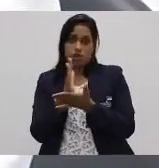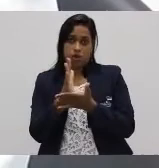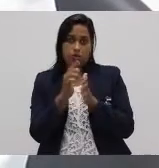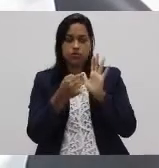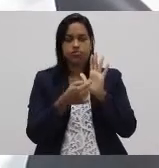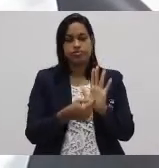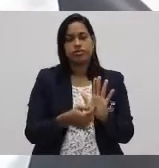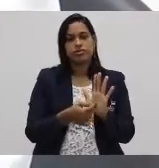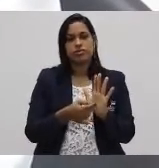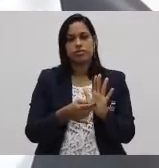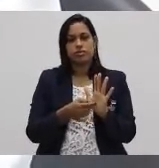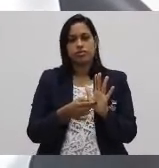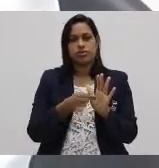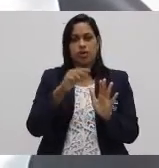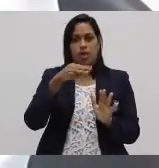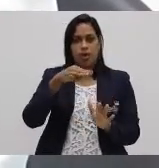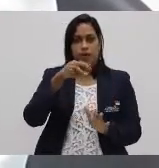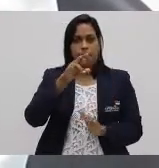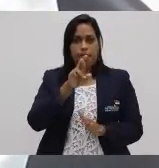vocês, como MRP,